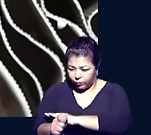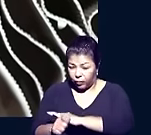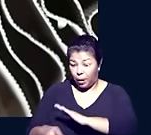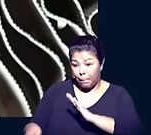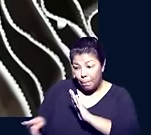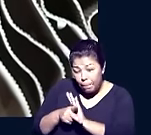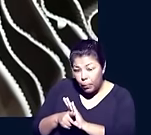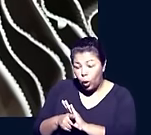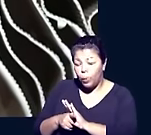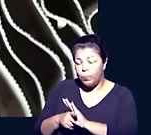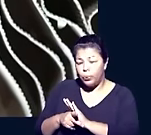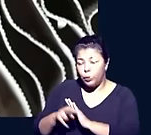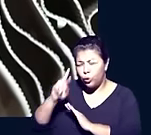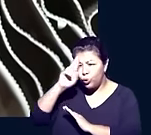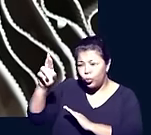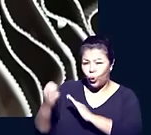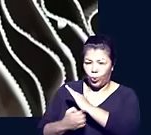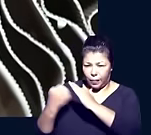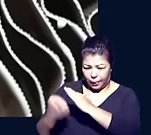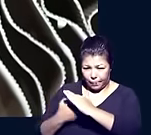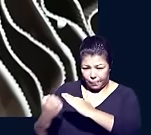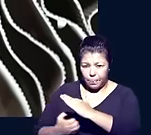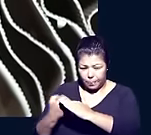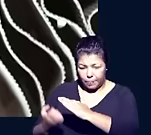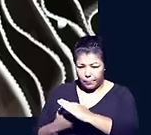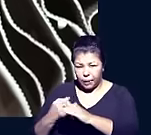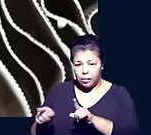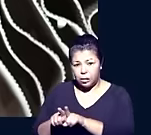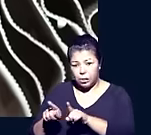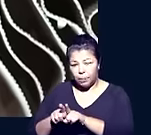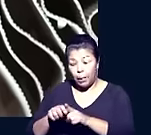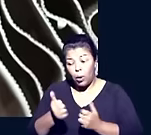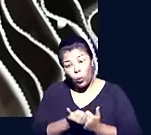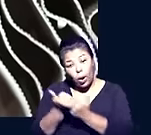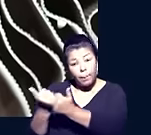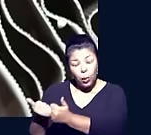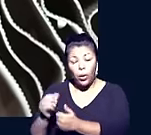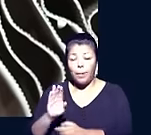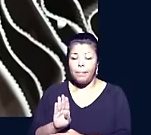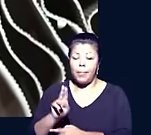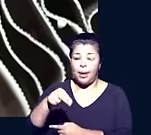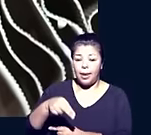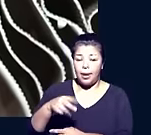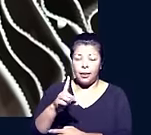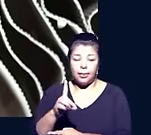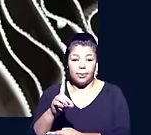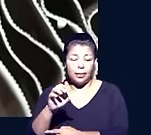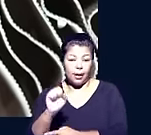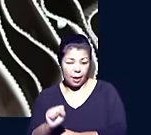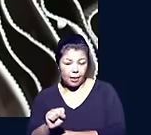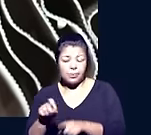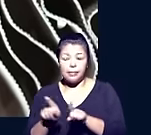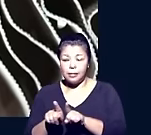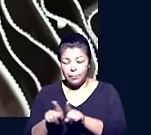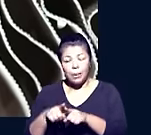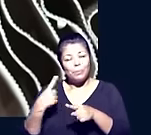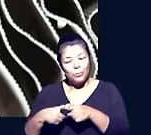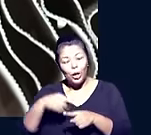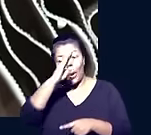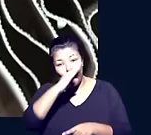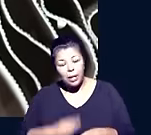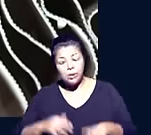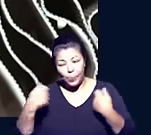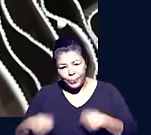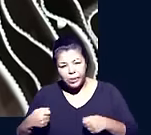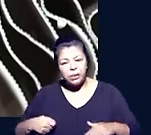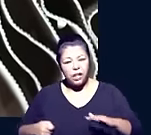mesmos um fundo verde gerido e tutelado pelo BNDS para que quem quiser no Brasil investir e O Brasil precisa correr atrás